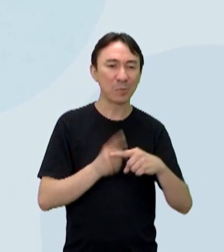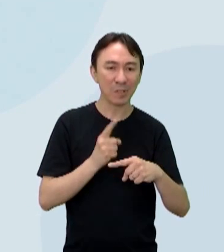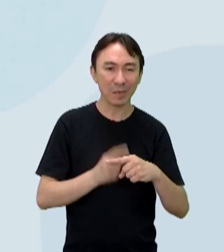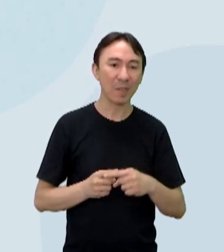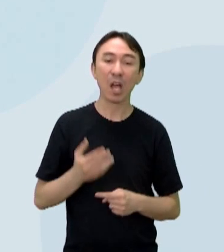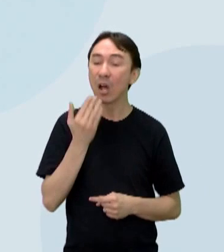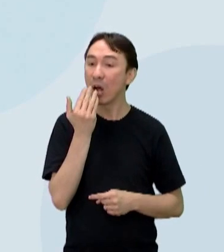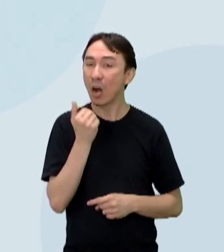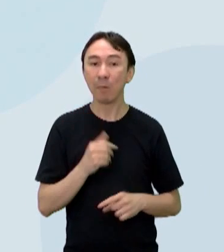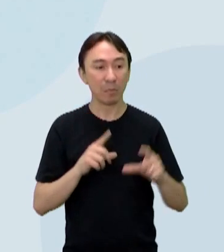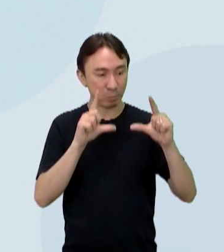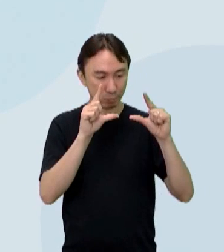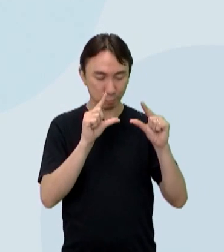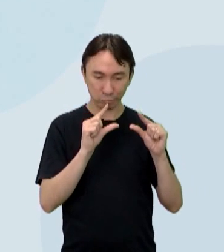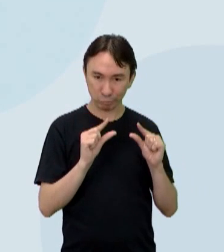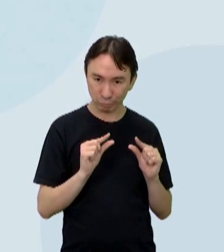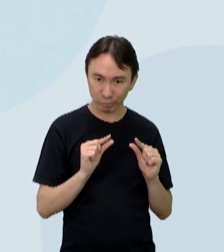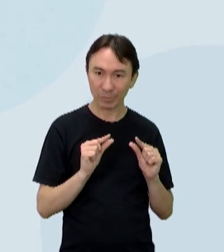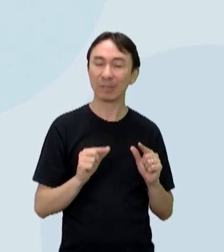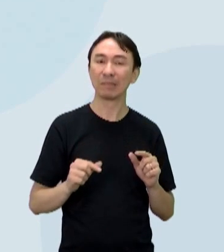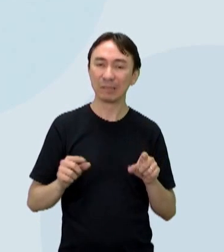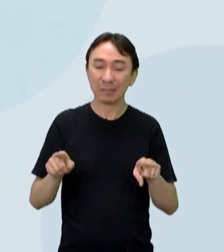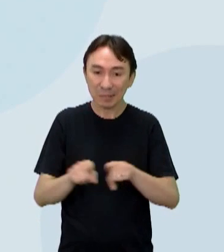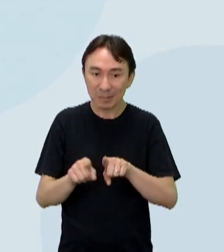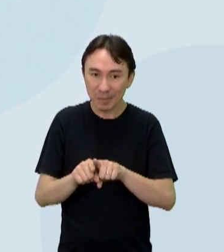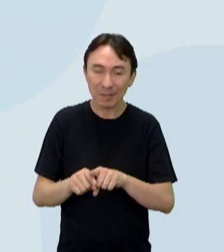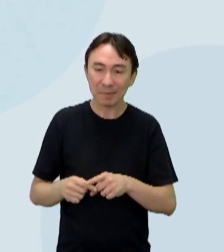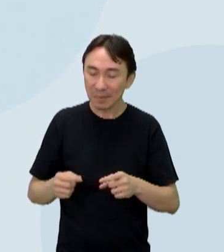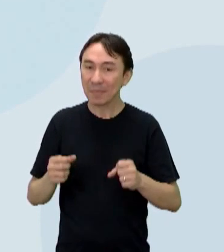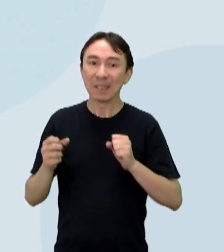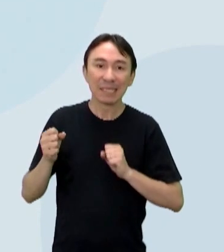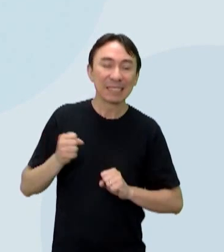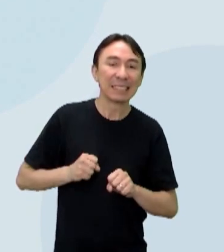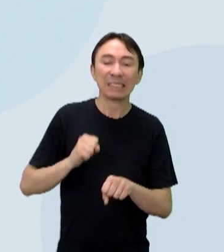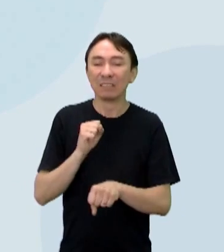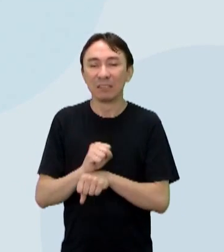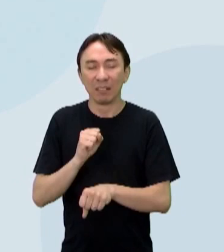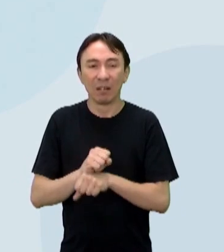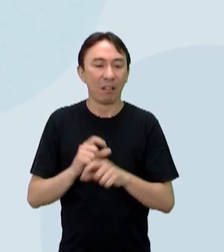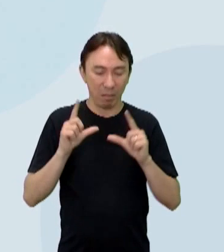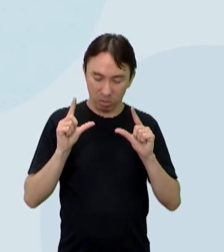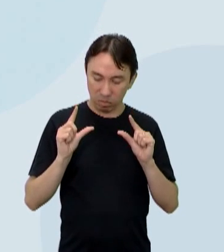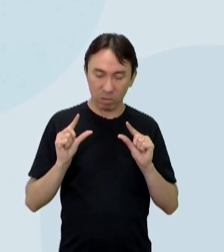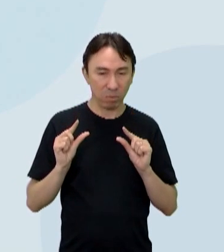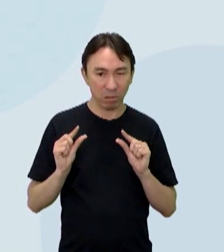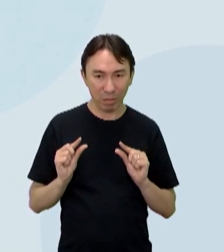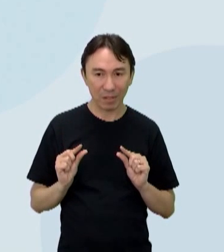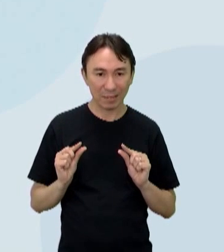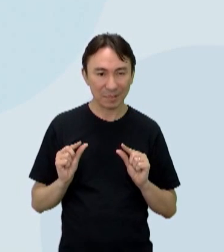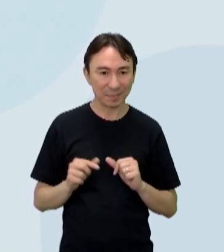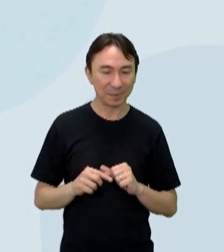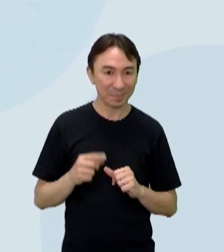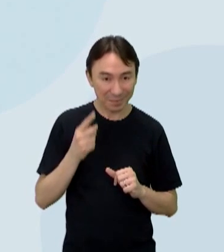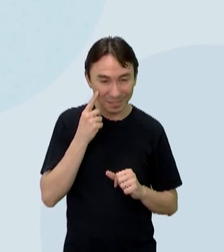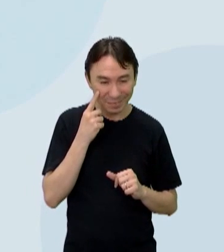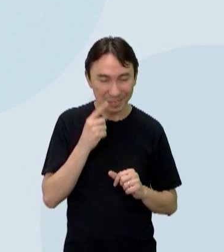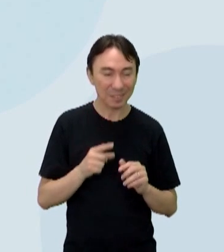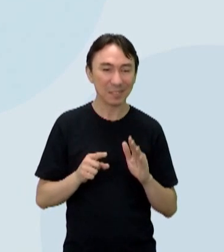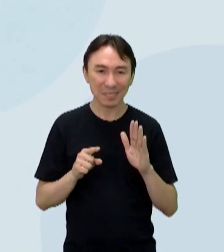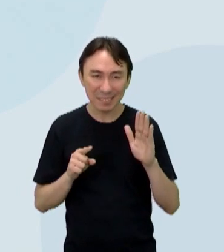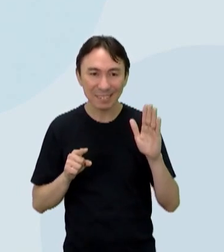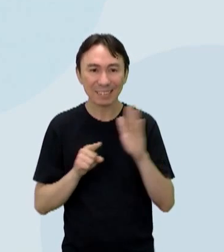as esperanças também. Ok? Passou por aqui o enunciado, né, Elaine? O enunciado é, de acordo com o texto 1,